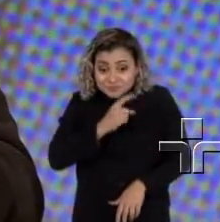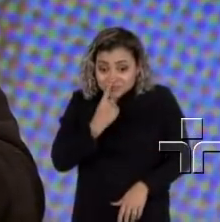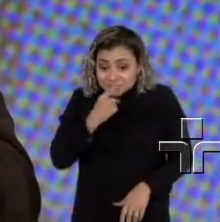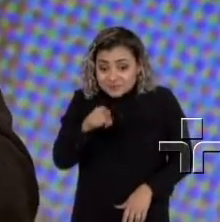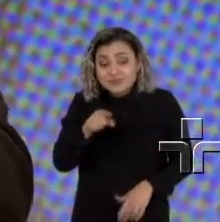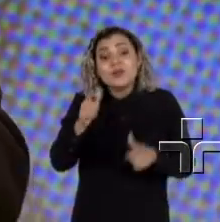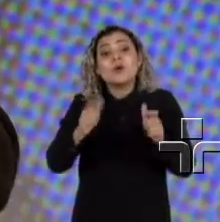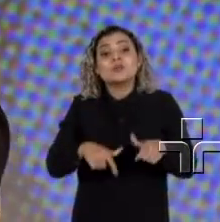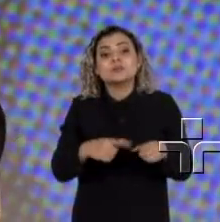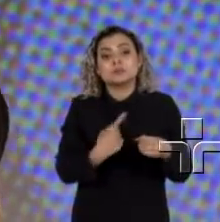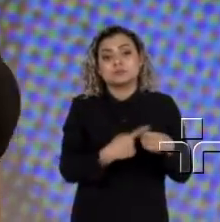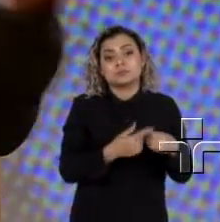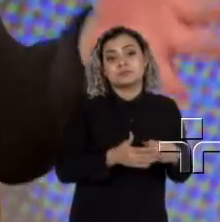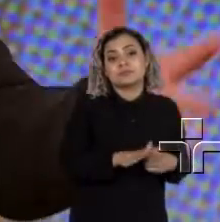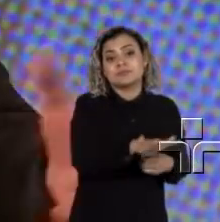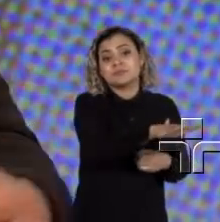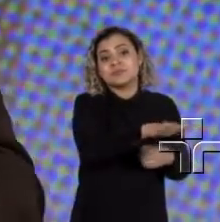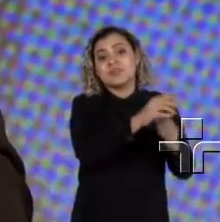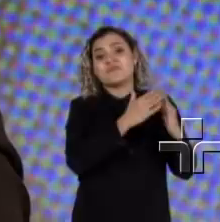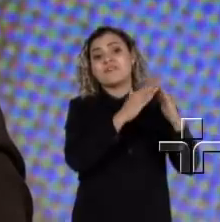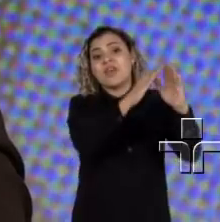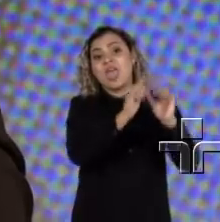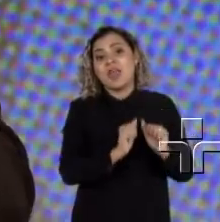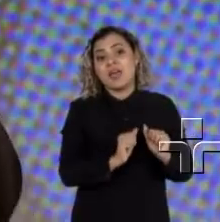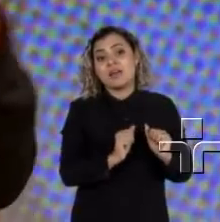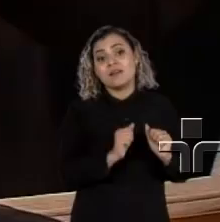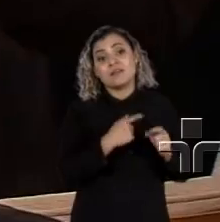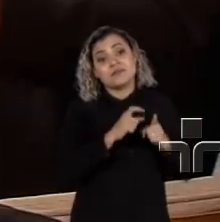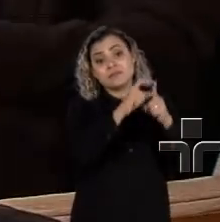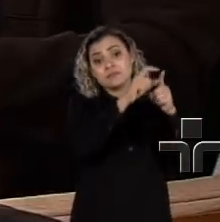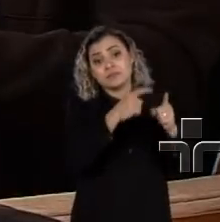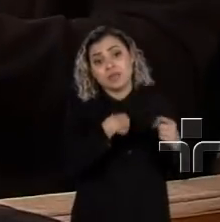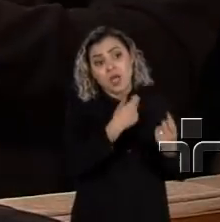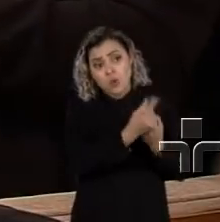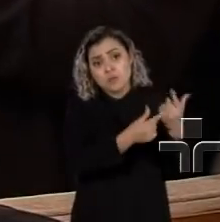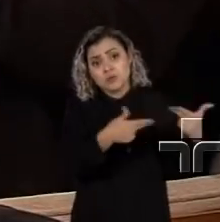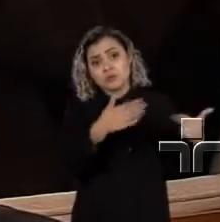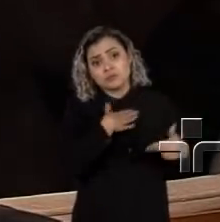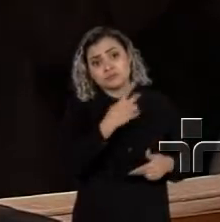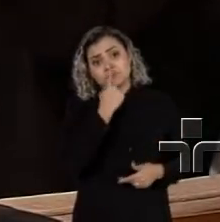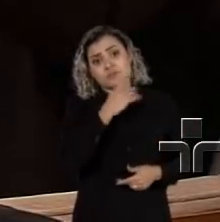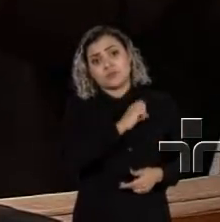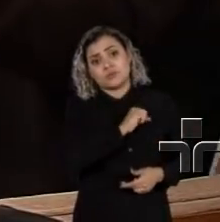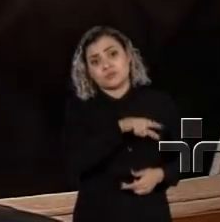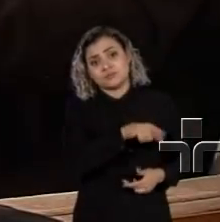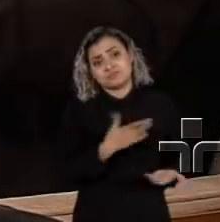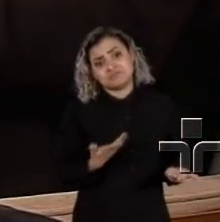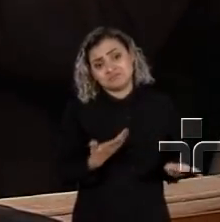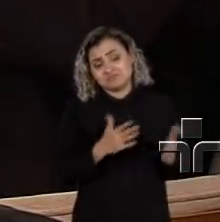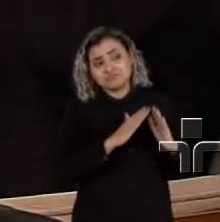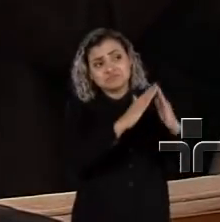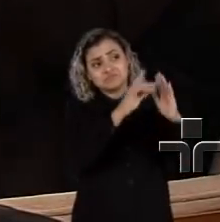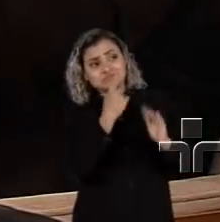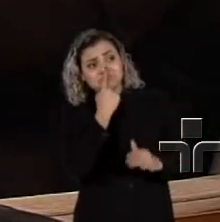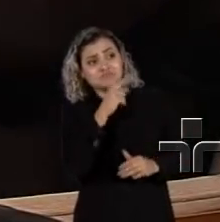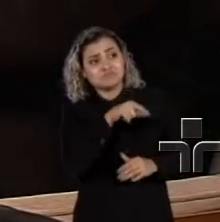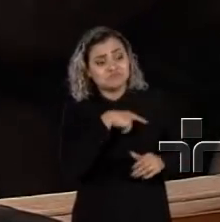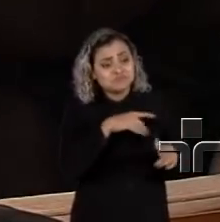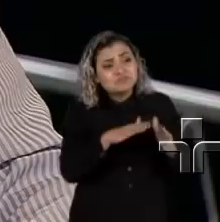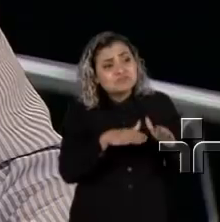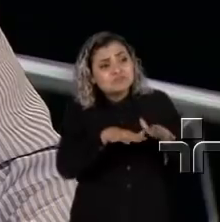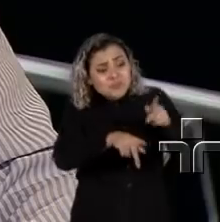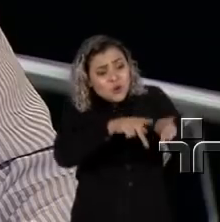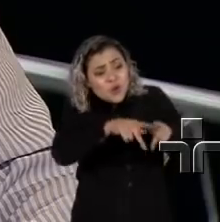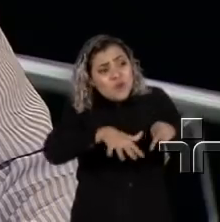onde? No subúrbio, estava na favela, estava no morro, boas coisas, coisas boas e coisas ruins, e etc e tal, mas